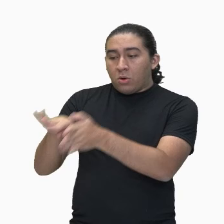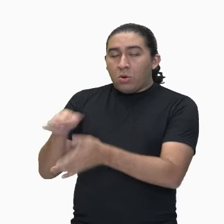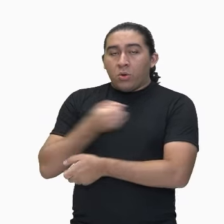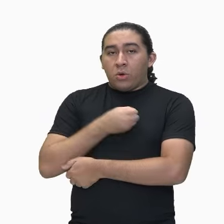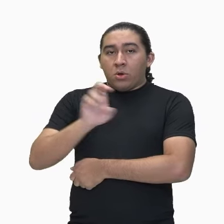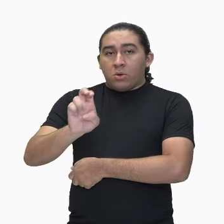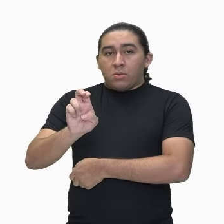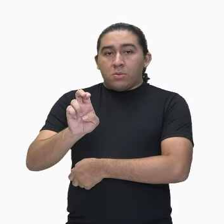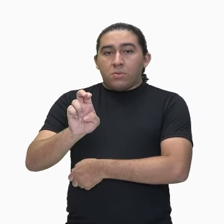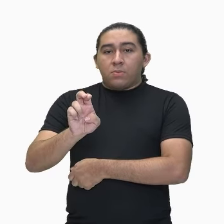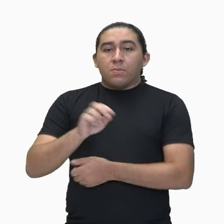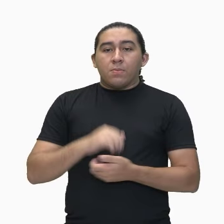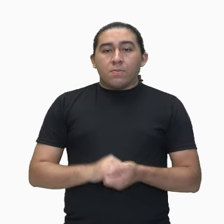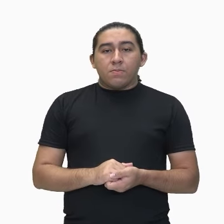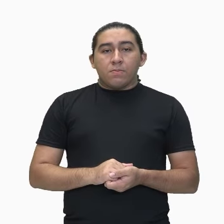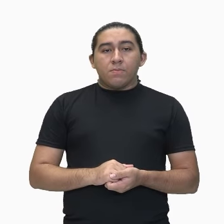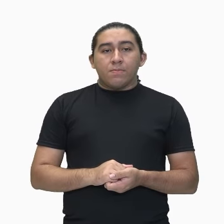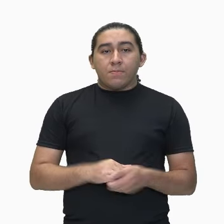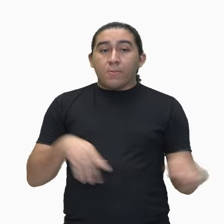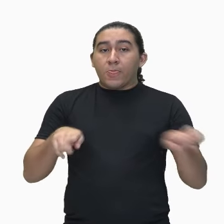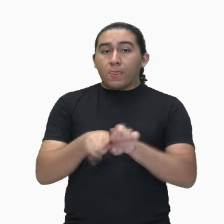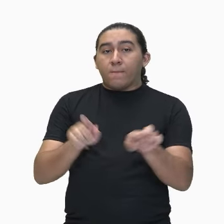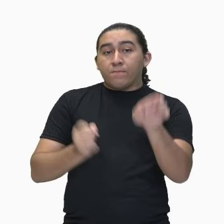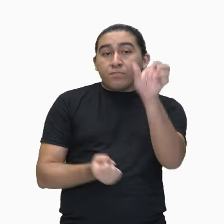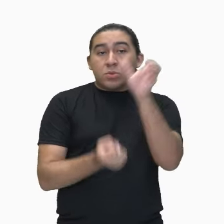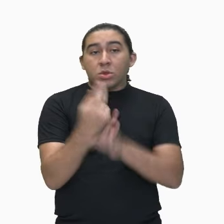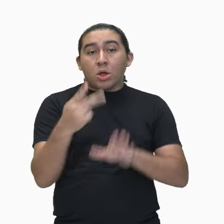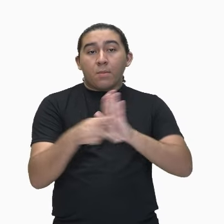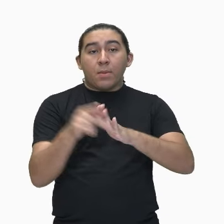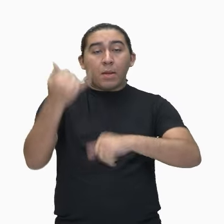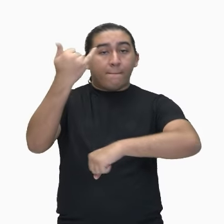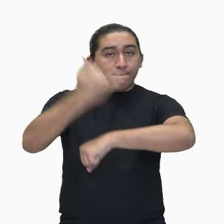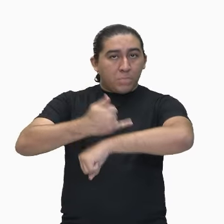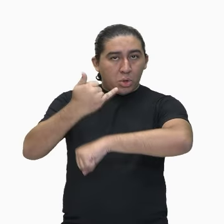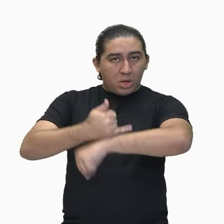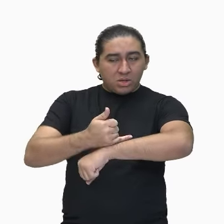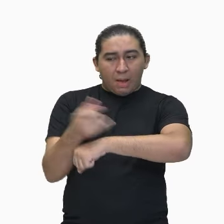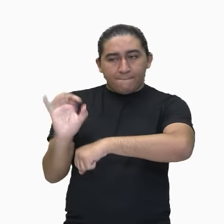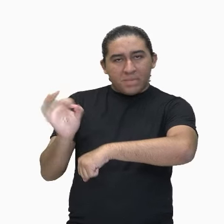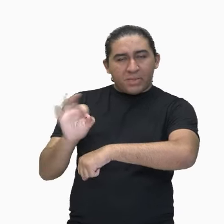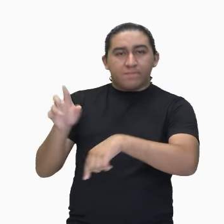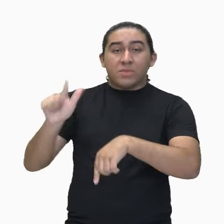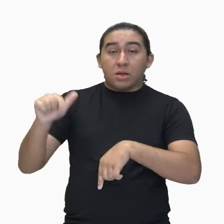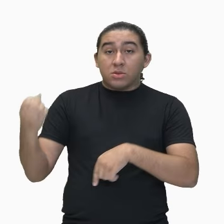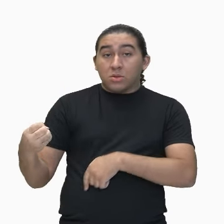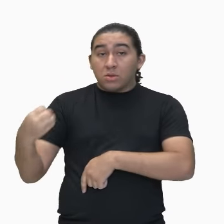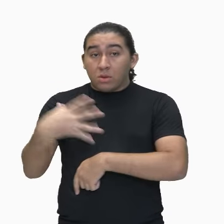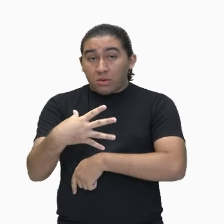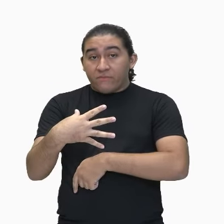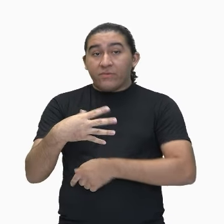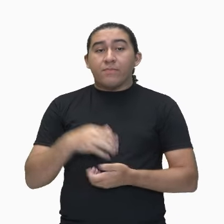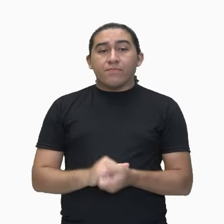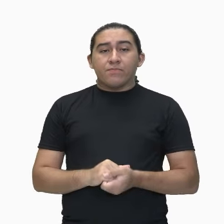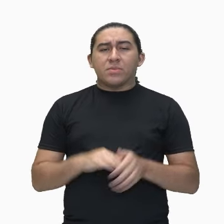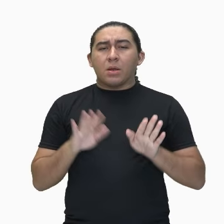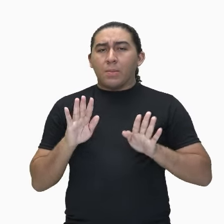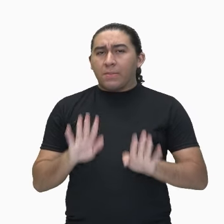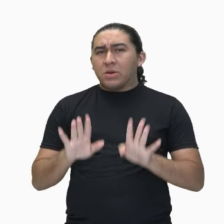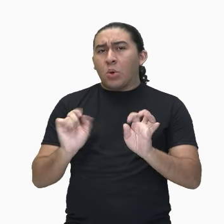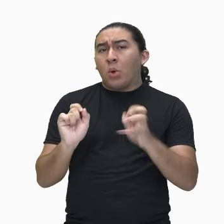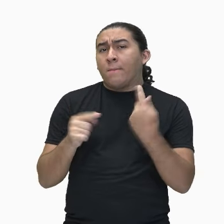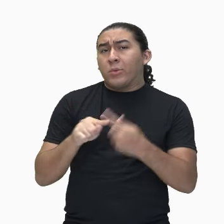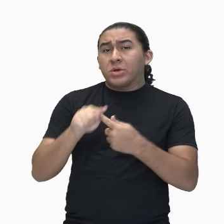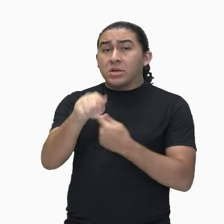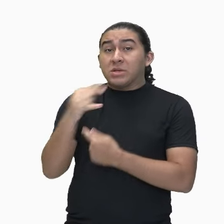lá. Hipótese número 5, a invenção da moeda. Nova abstração. Por que isso